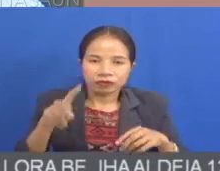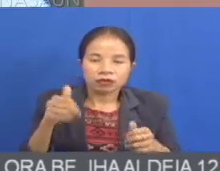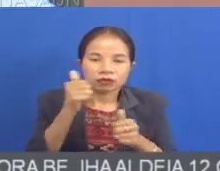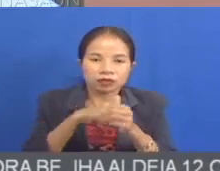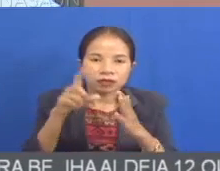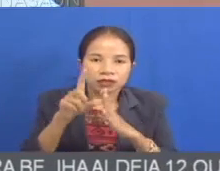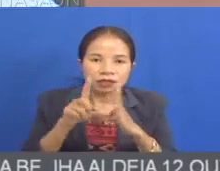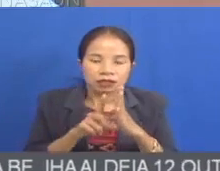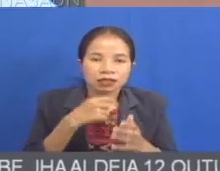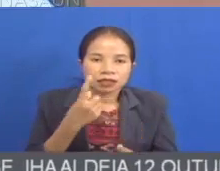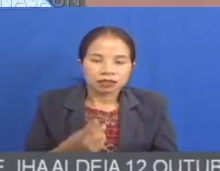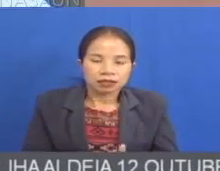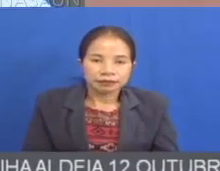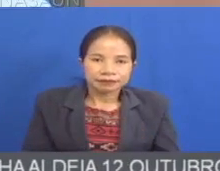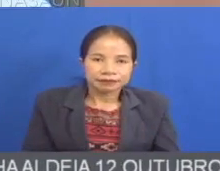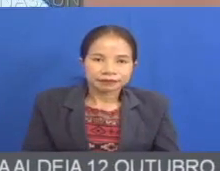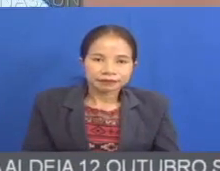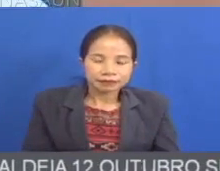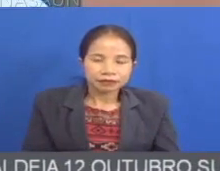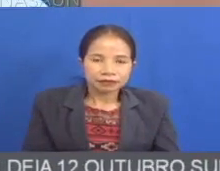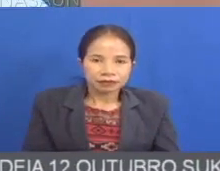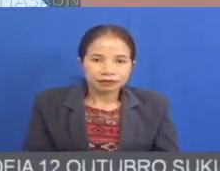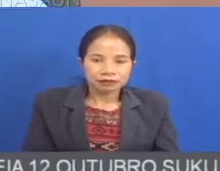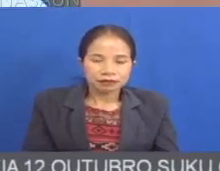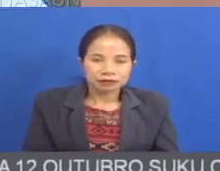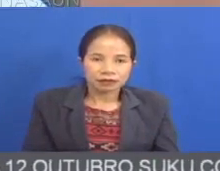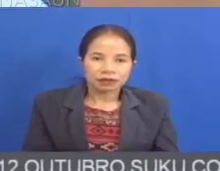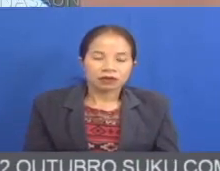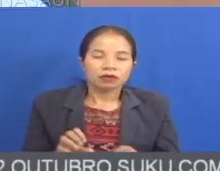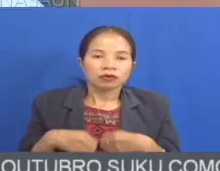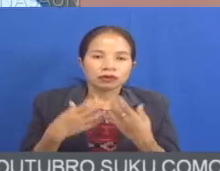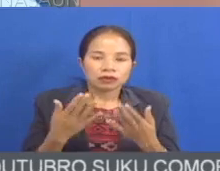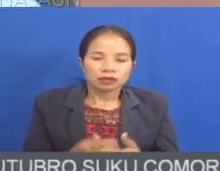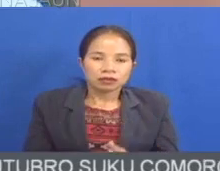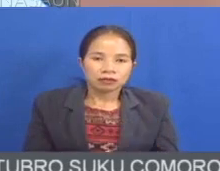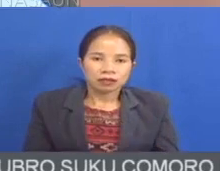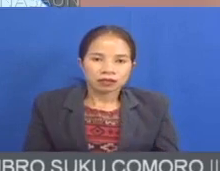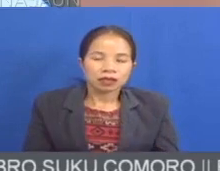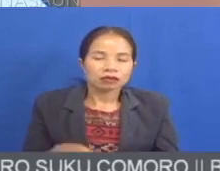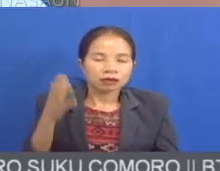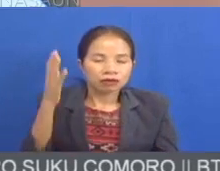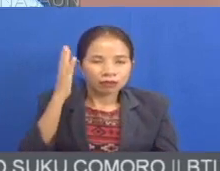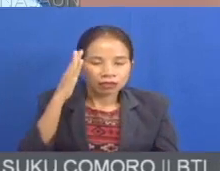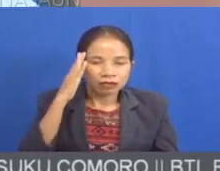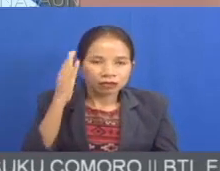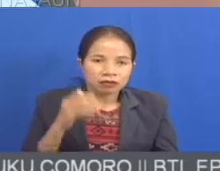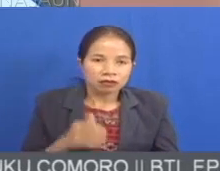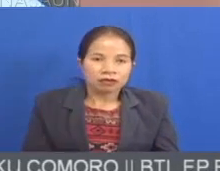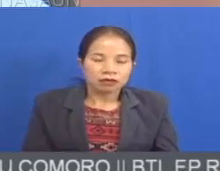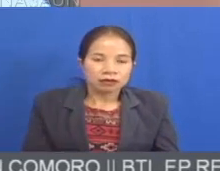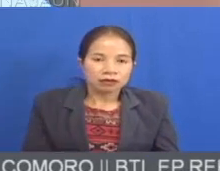katak, ida maca, o ensino maca halo a mediação, a conciliação, né, ia